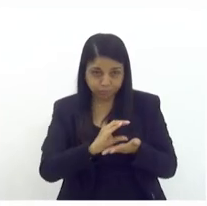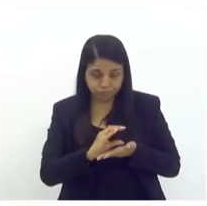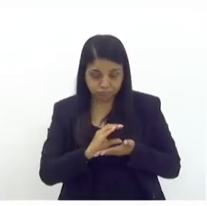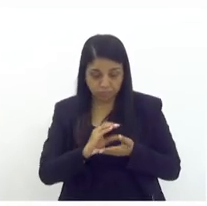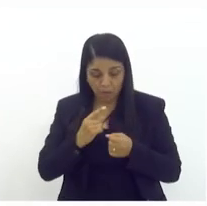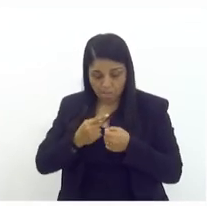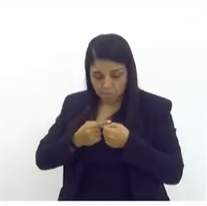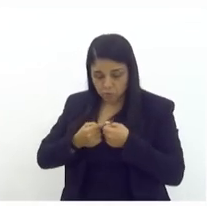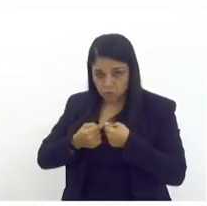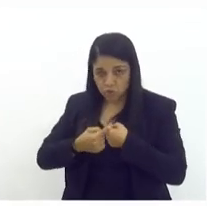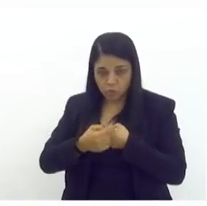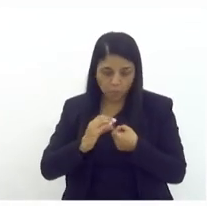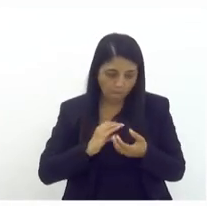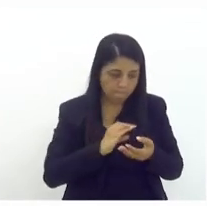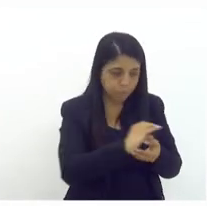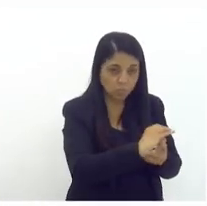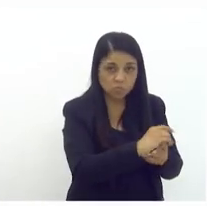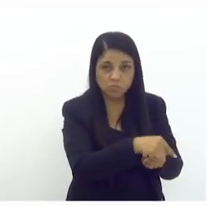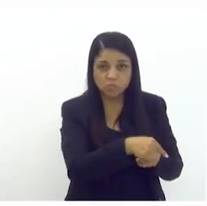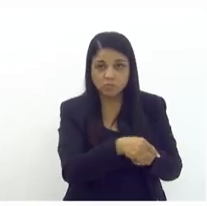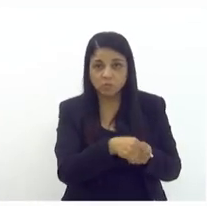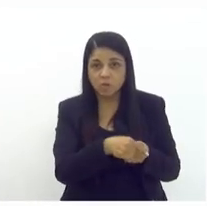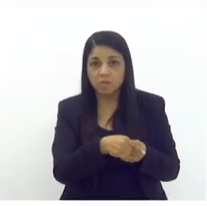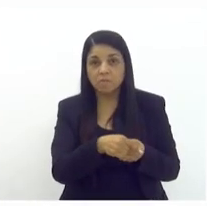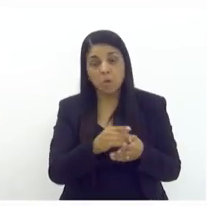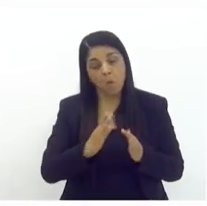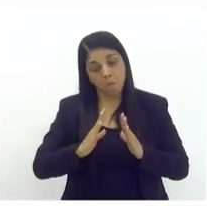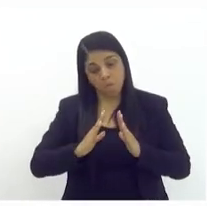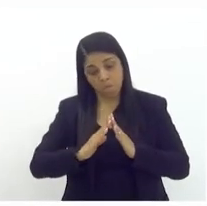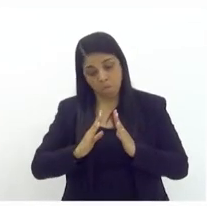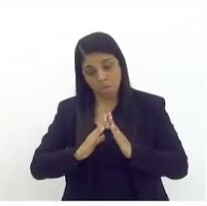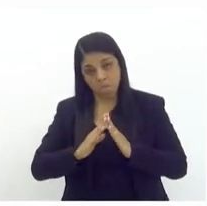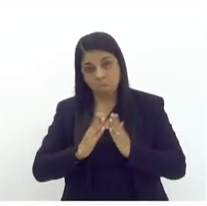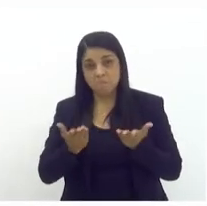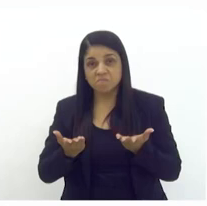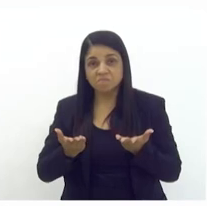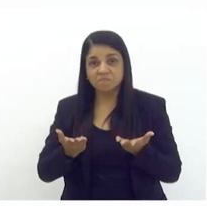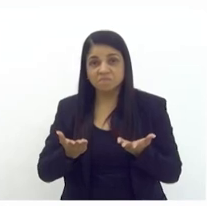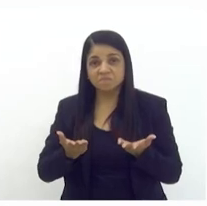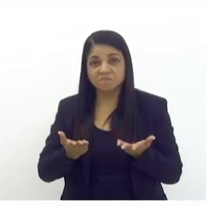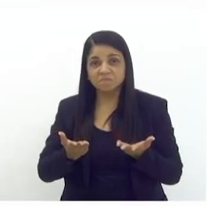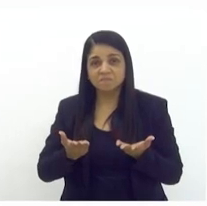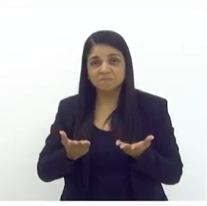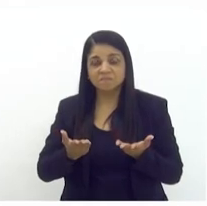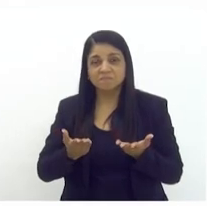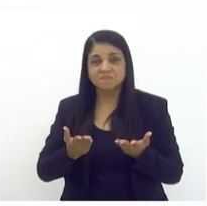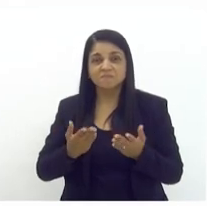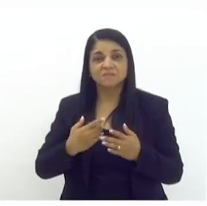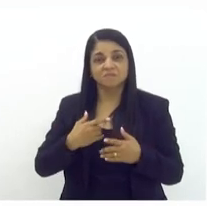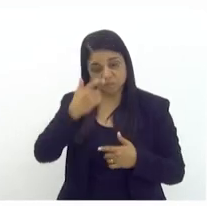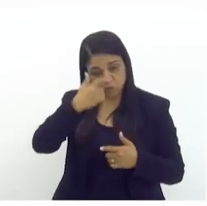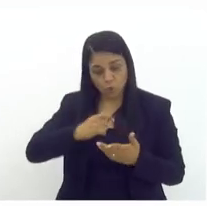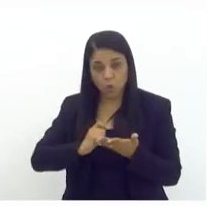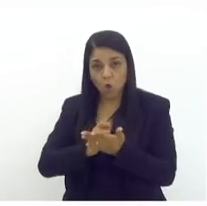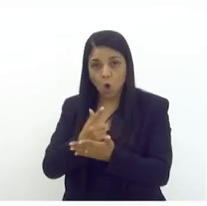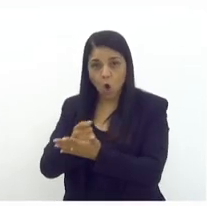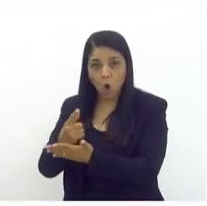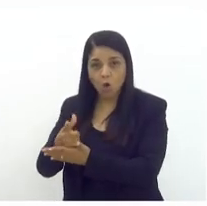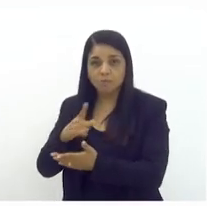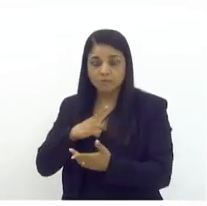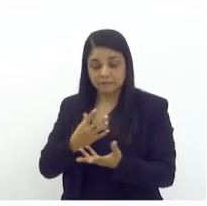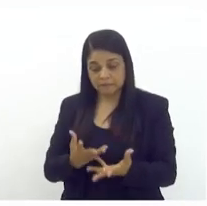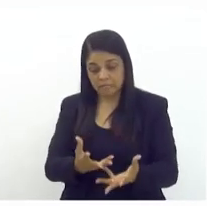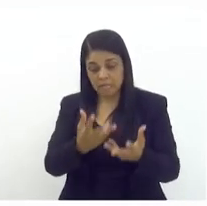de residência do próprio consumidor ali está o ente político que recebe